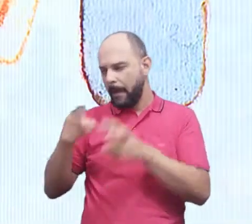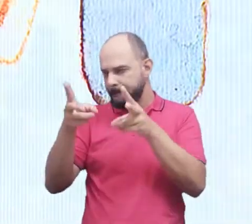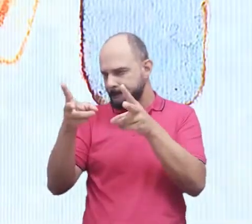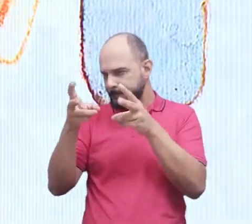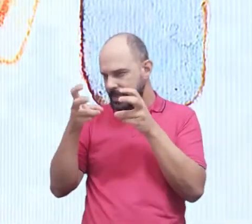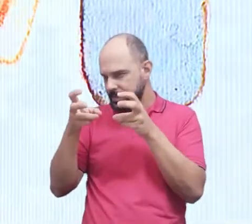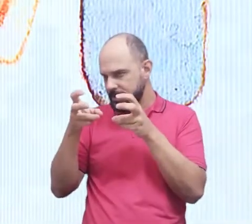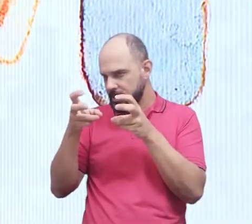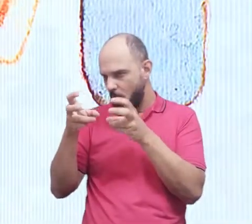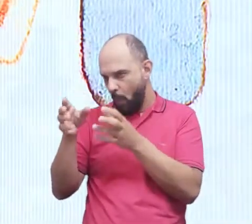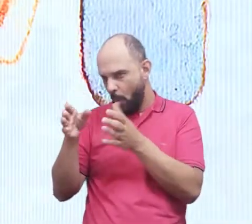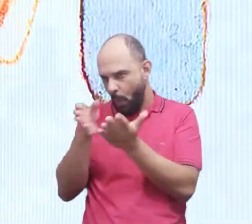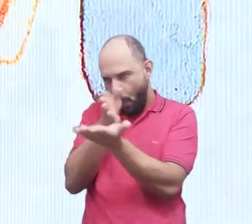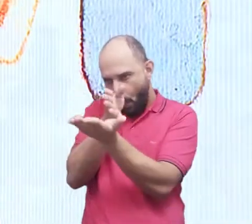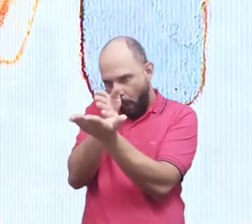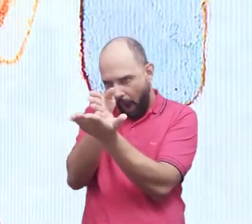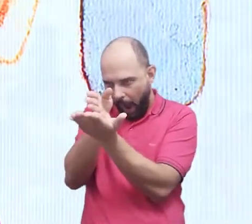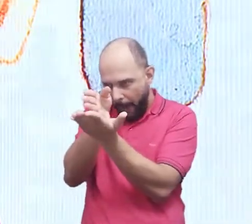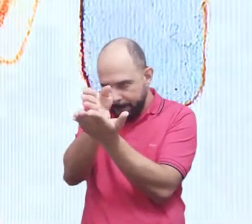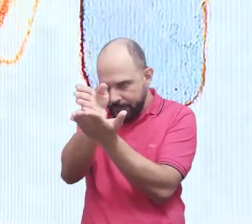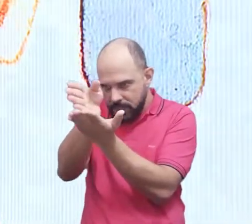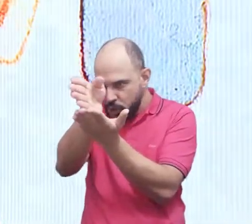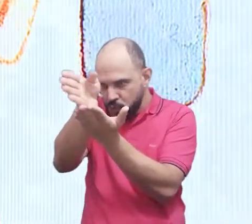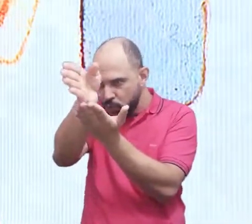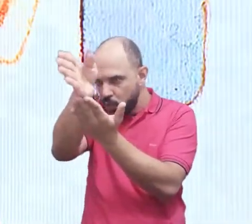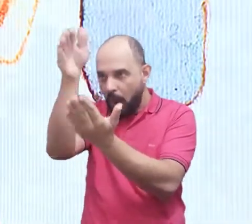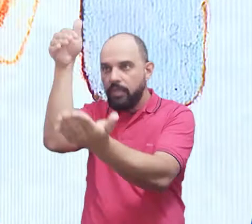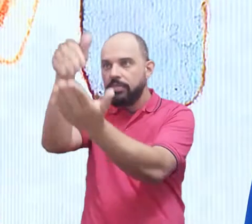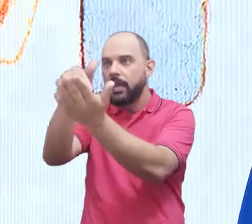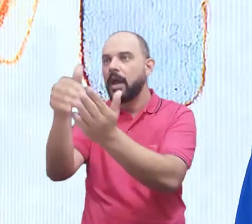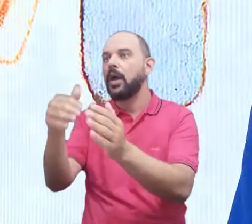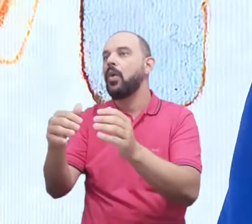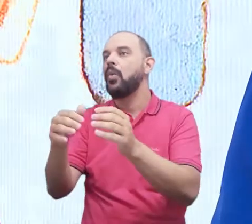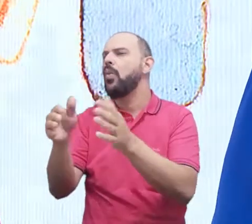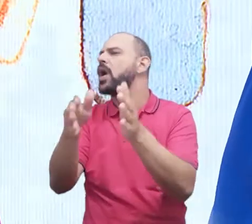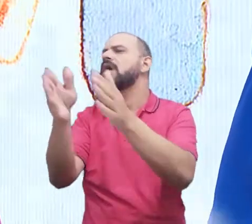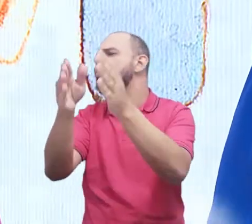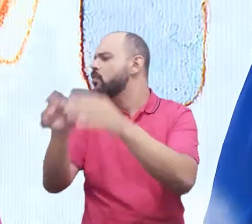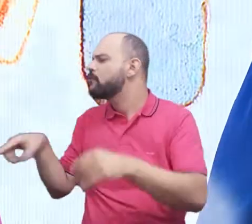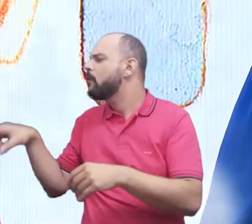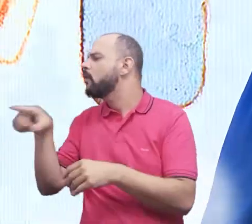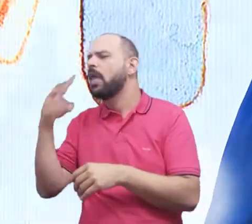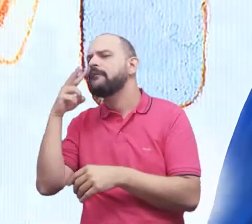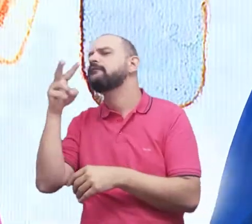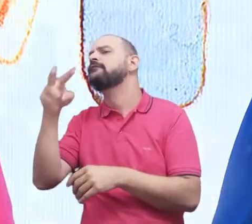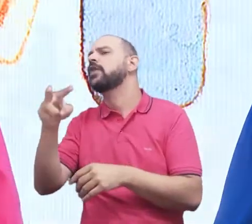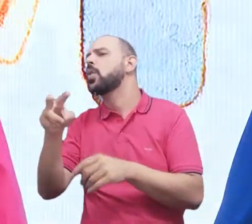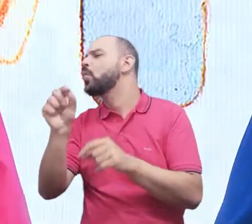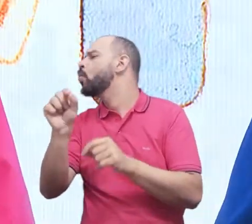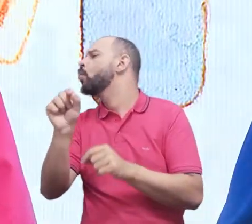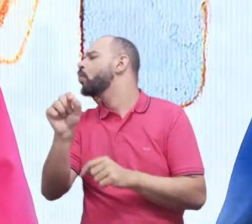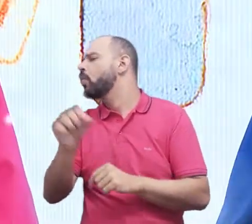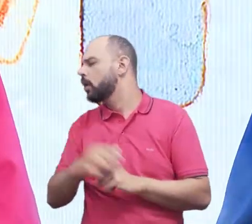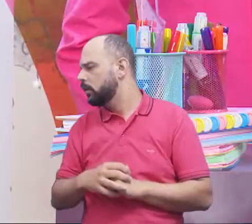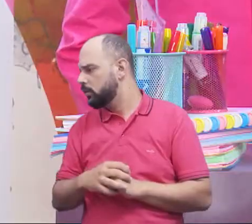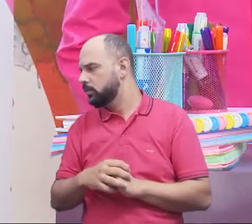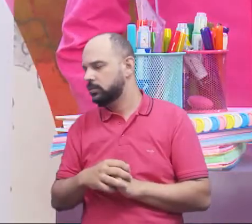atenção no caminho que eu faço todos os dias, do rio para casa, pediu o moço. O que vocês